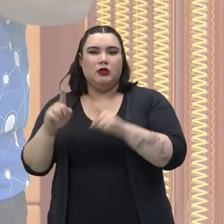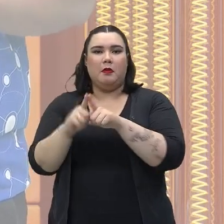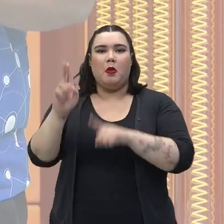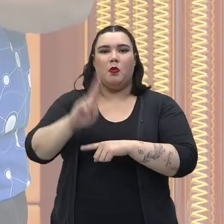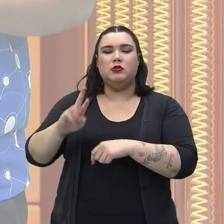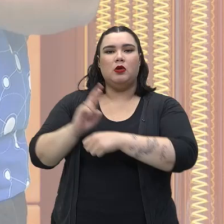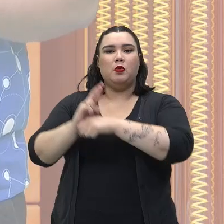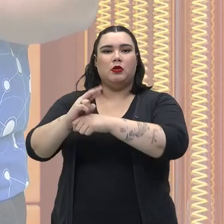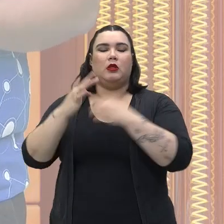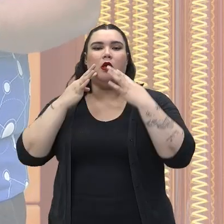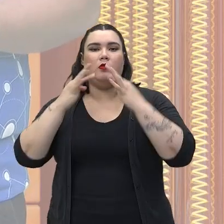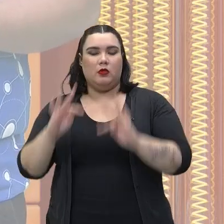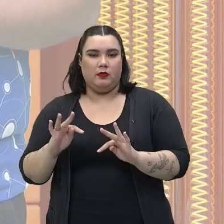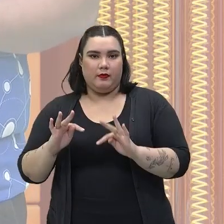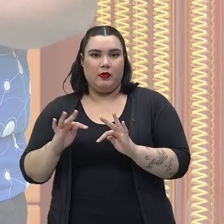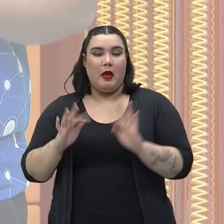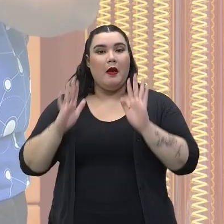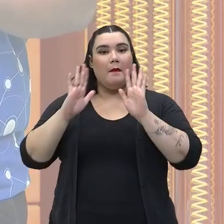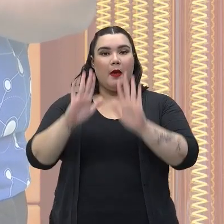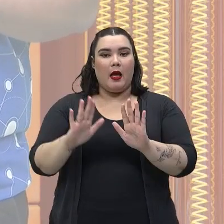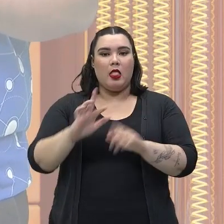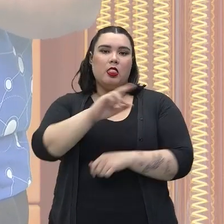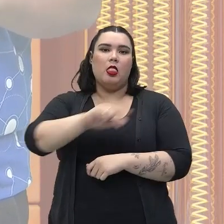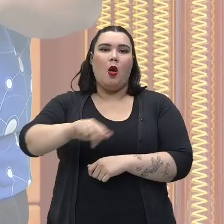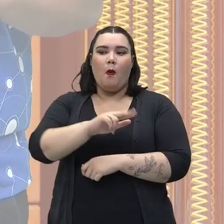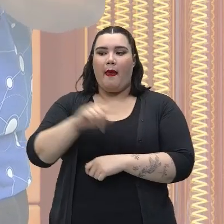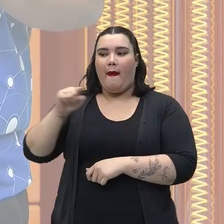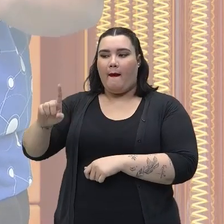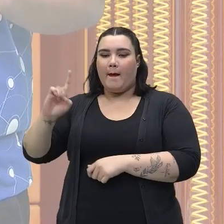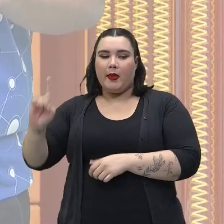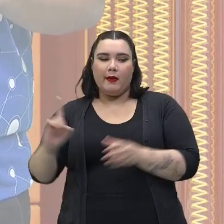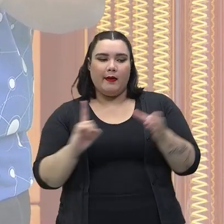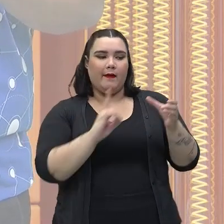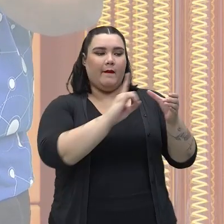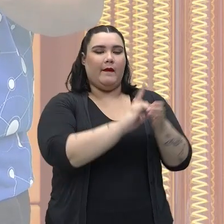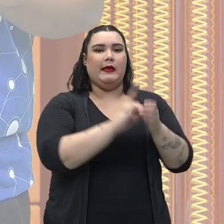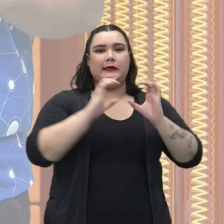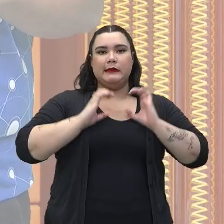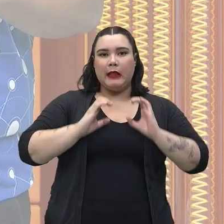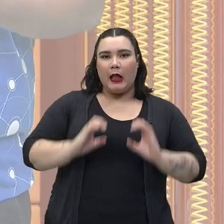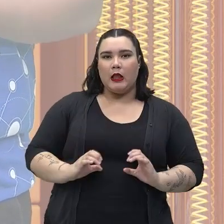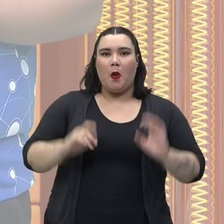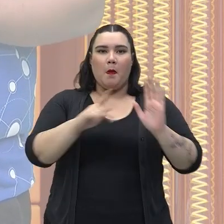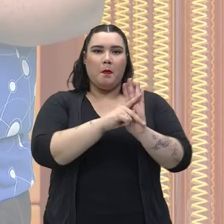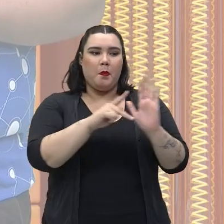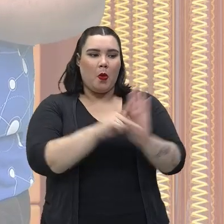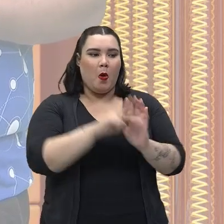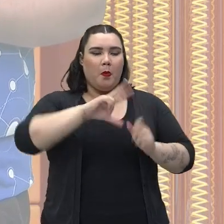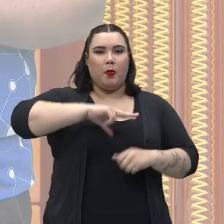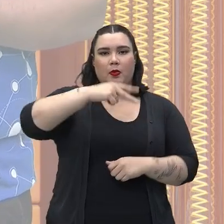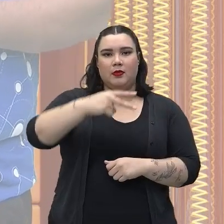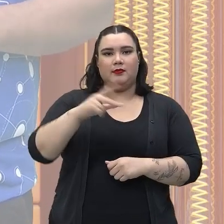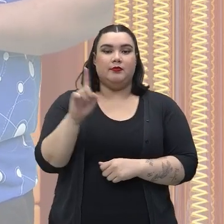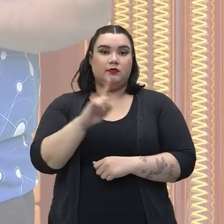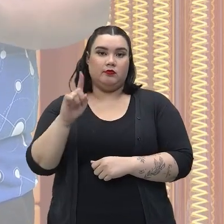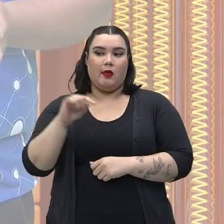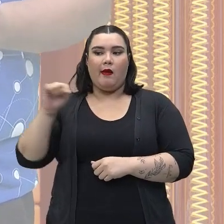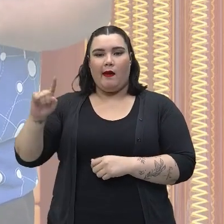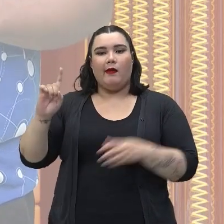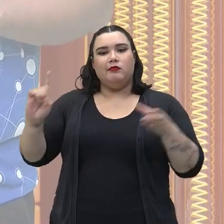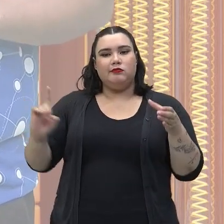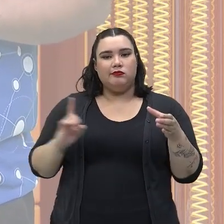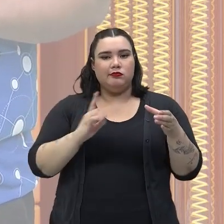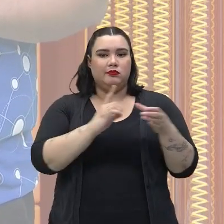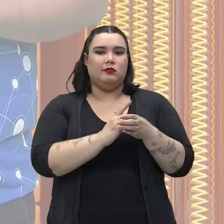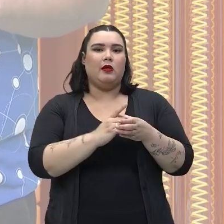fato, não era para transformar o indígena em cidadão ou servo da coroa portuguesa como branco. Ele era chamado, passava a